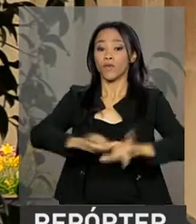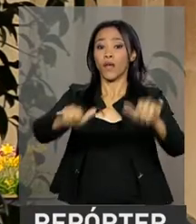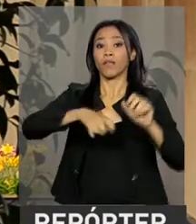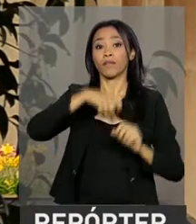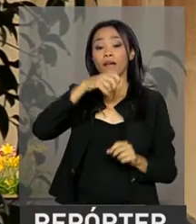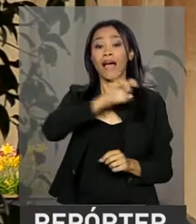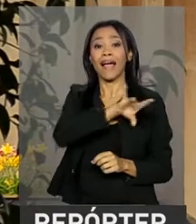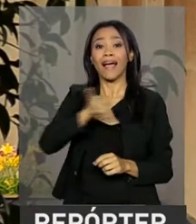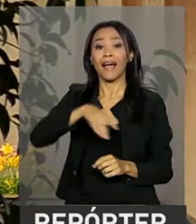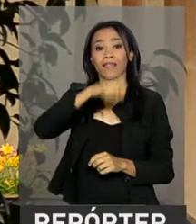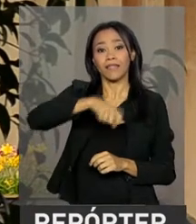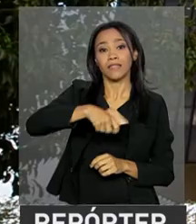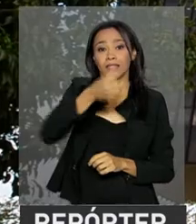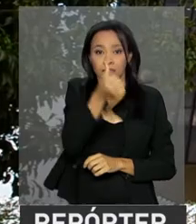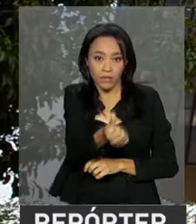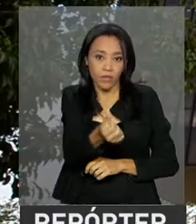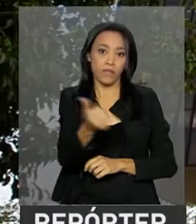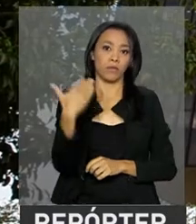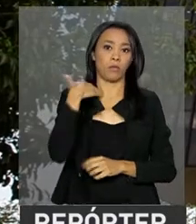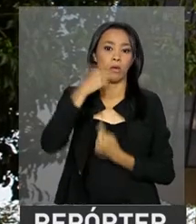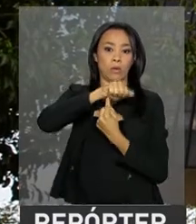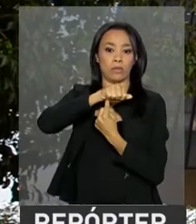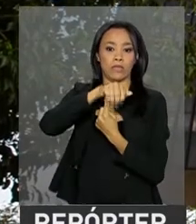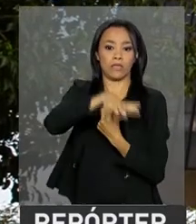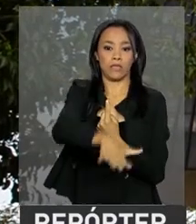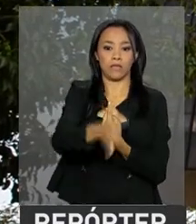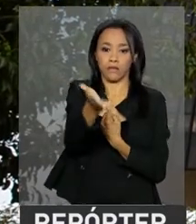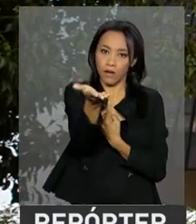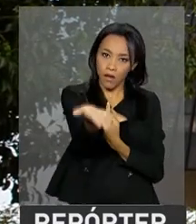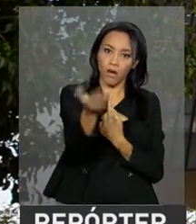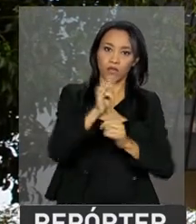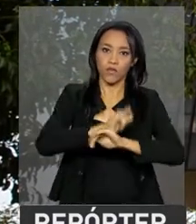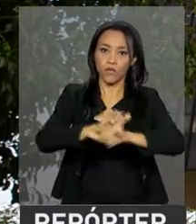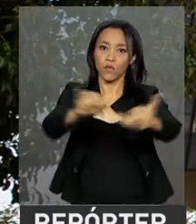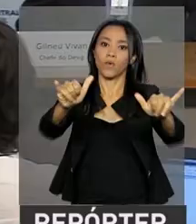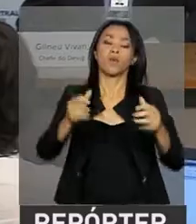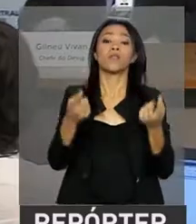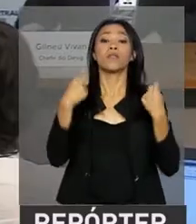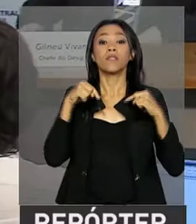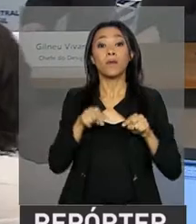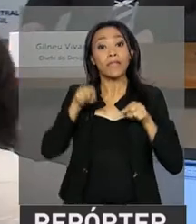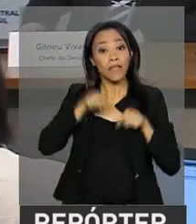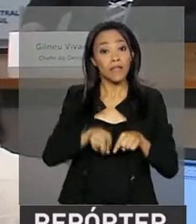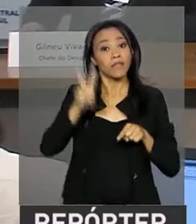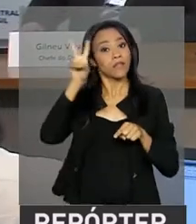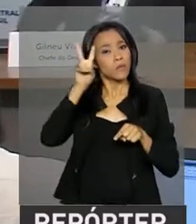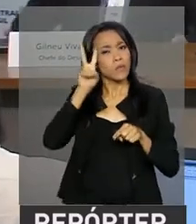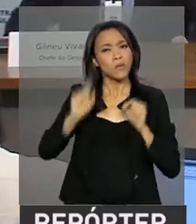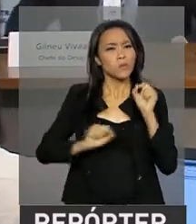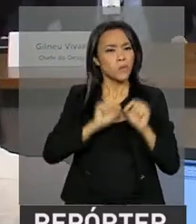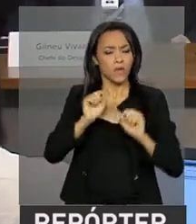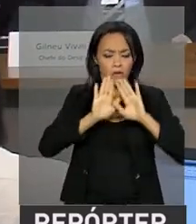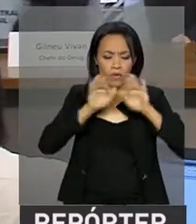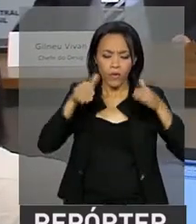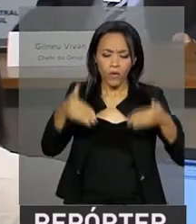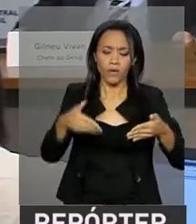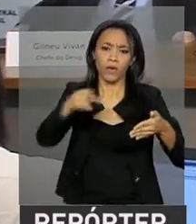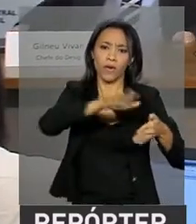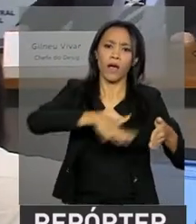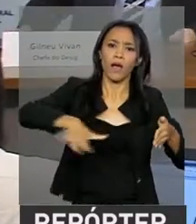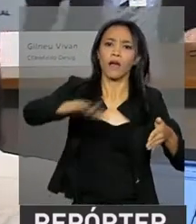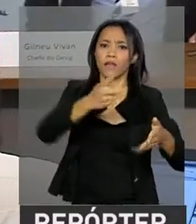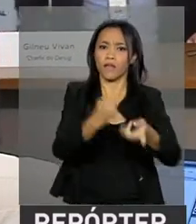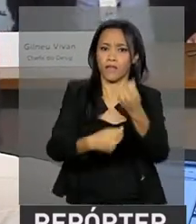seis meses pelo banco central a publicação desta segunda-feira se debruçou sobre o comportamento do sistema financeiro nacional